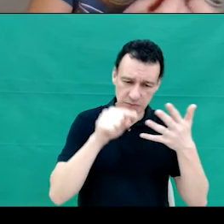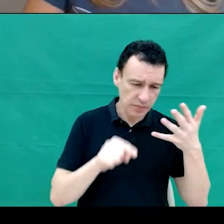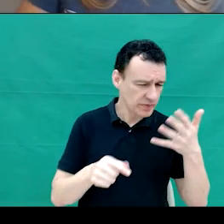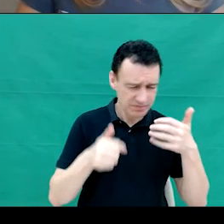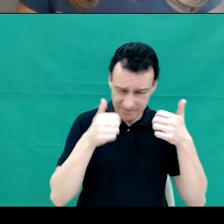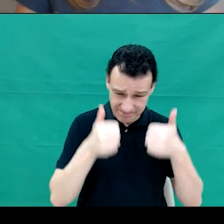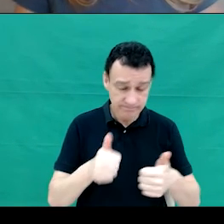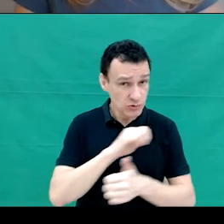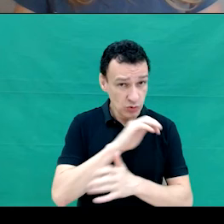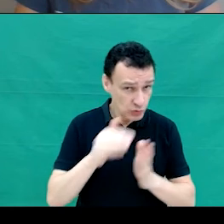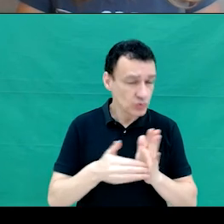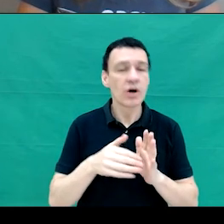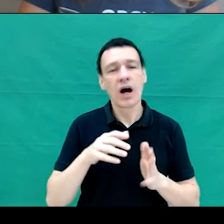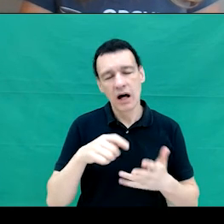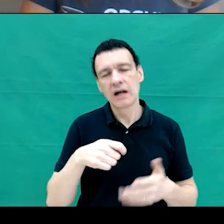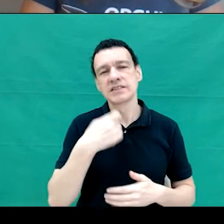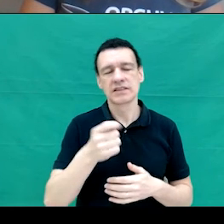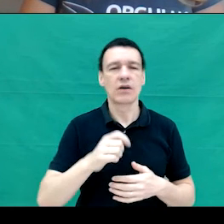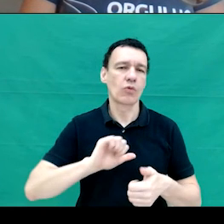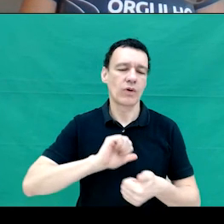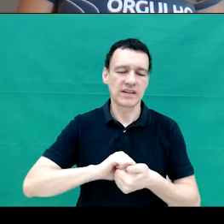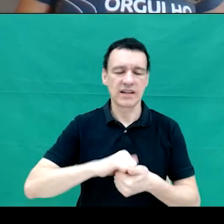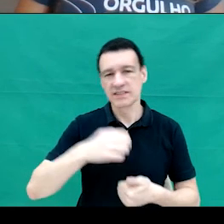garantia de qualidade.